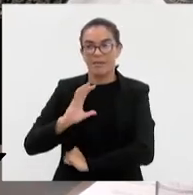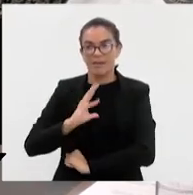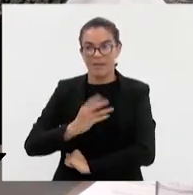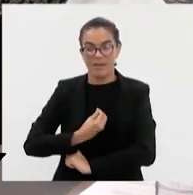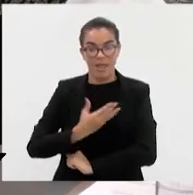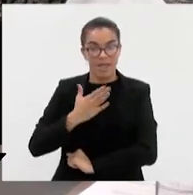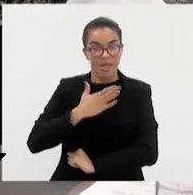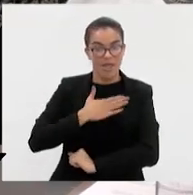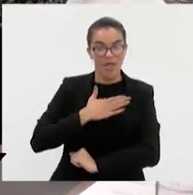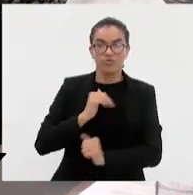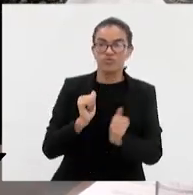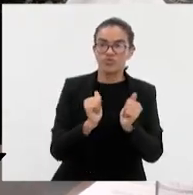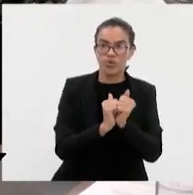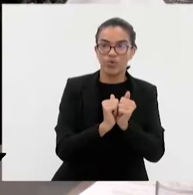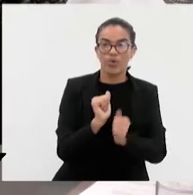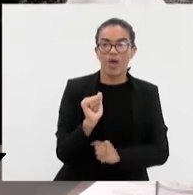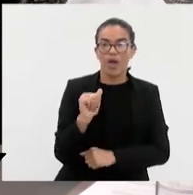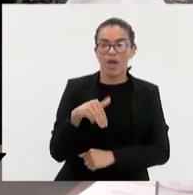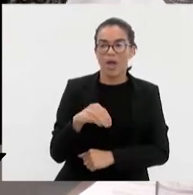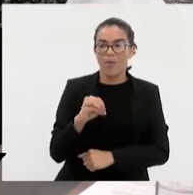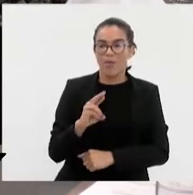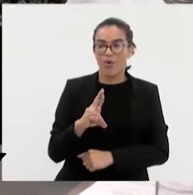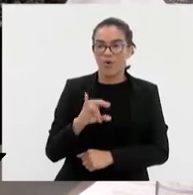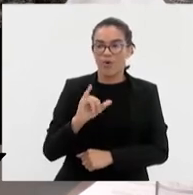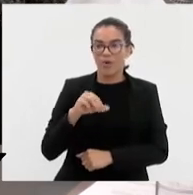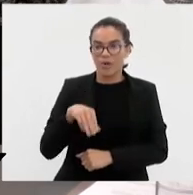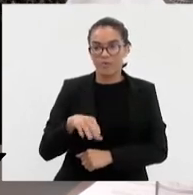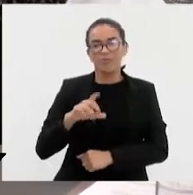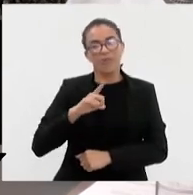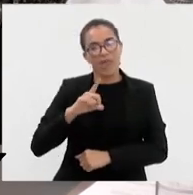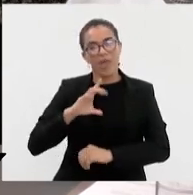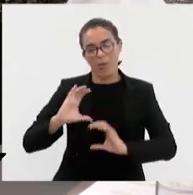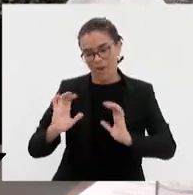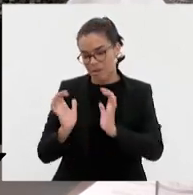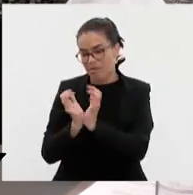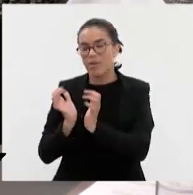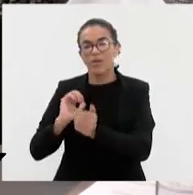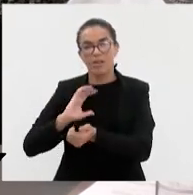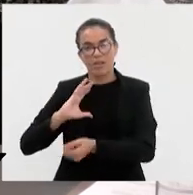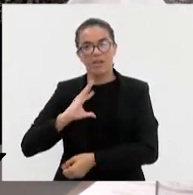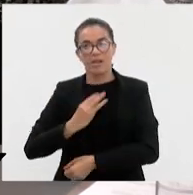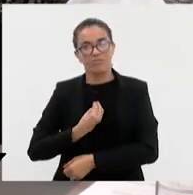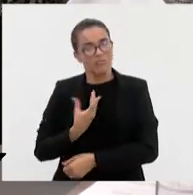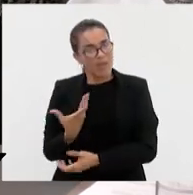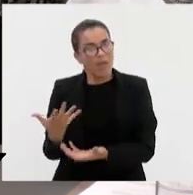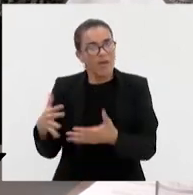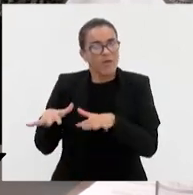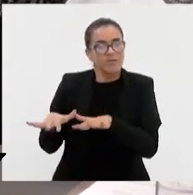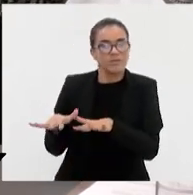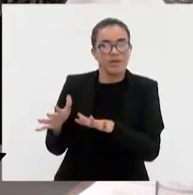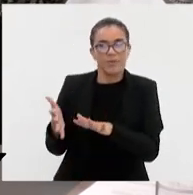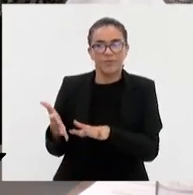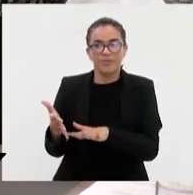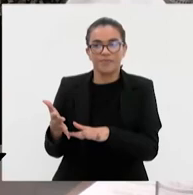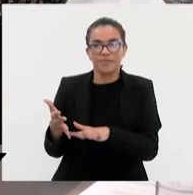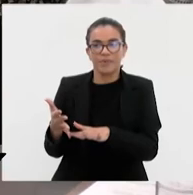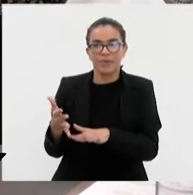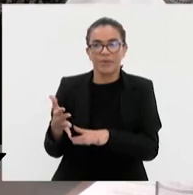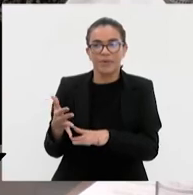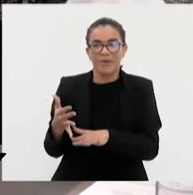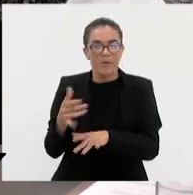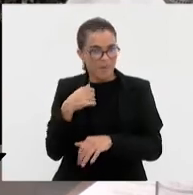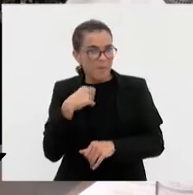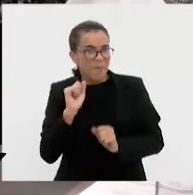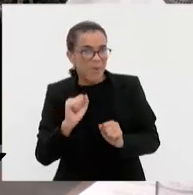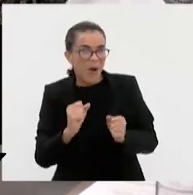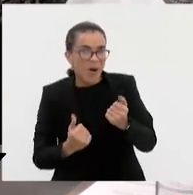e o deputado Amorim temos um projeto para a categoria trans. Isso, isso é inclusão. Porque nós, apesar de... Posso ser coautor?